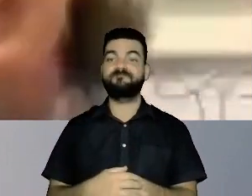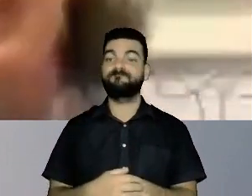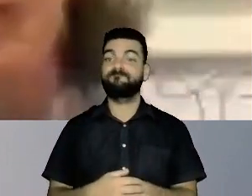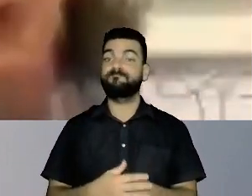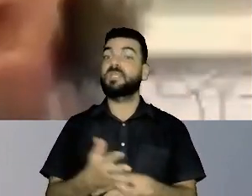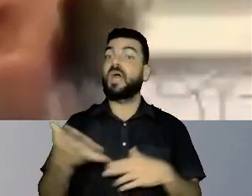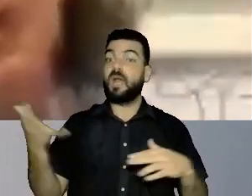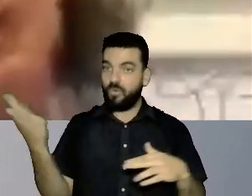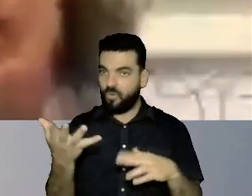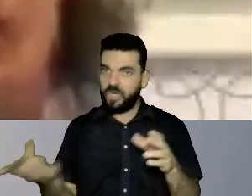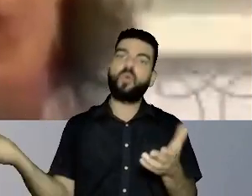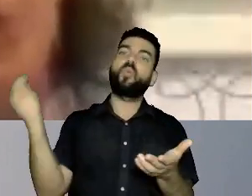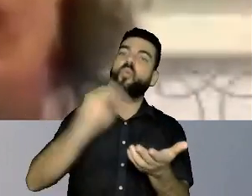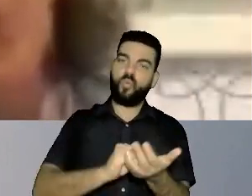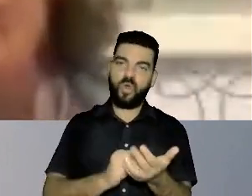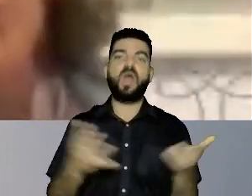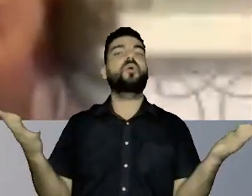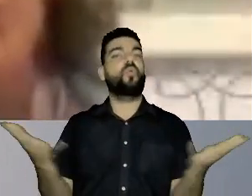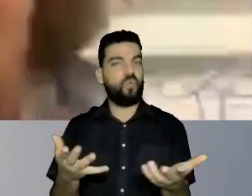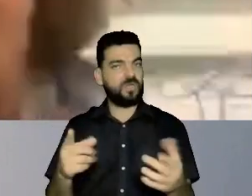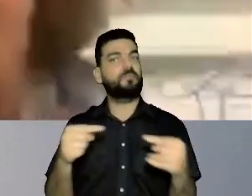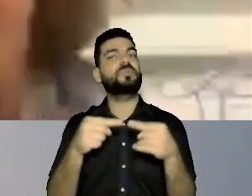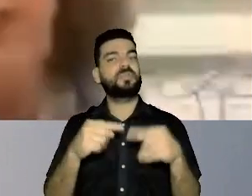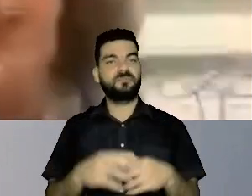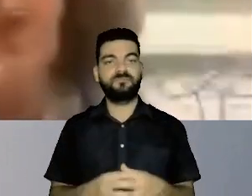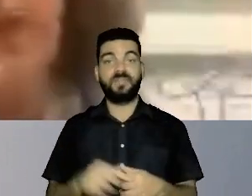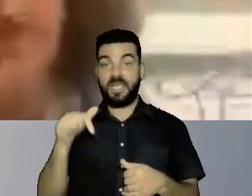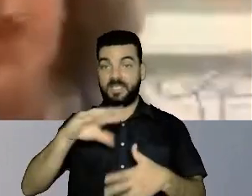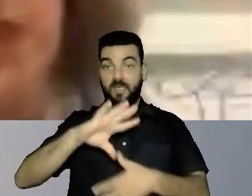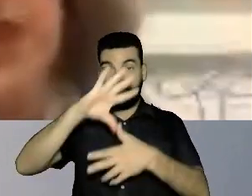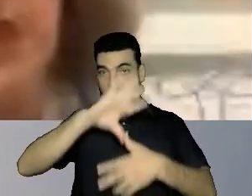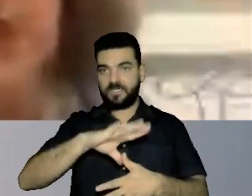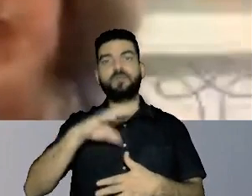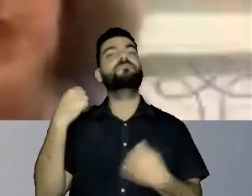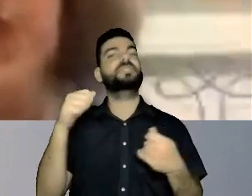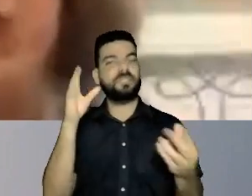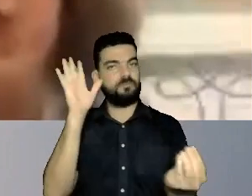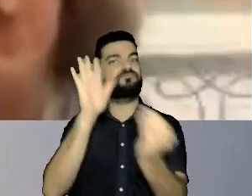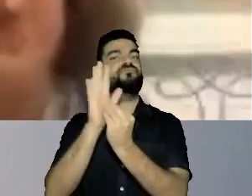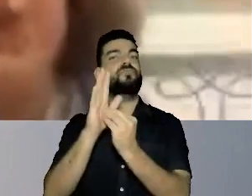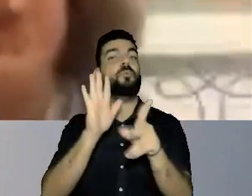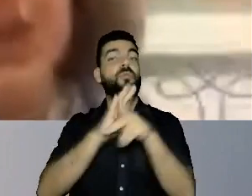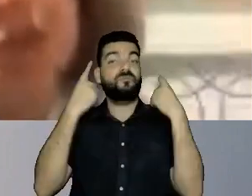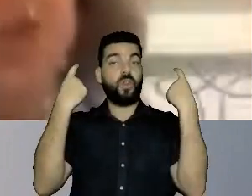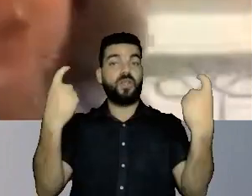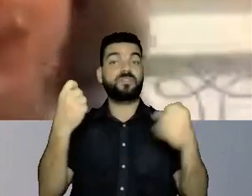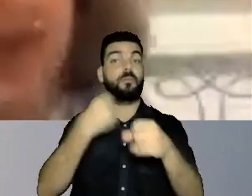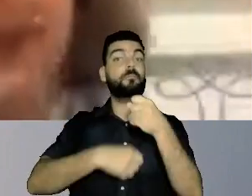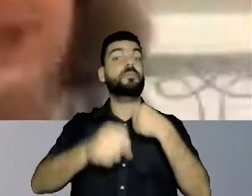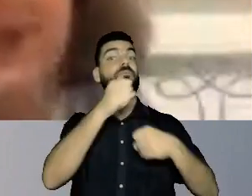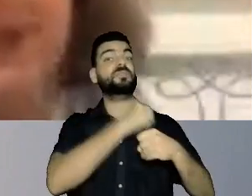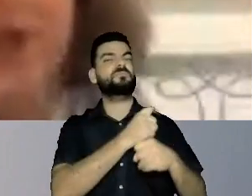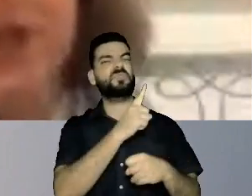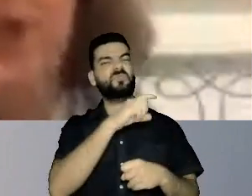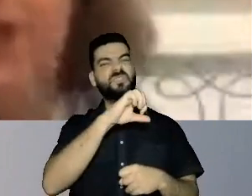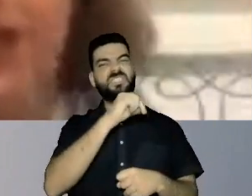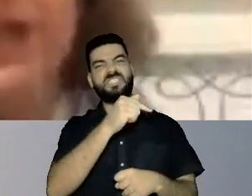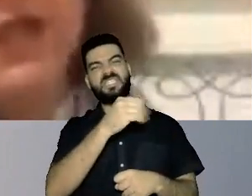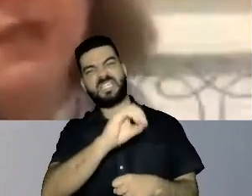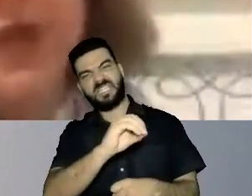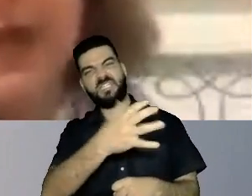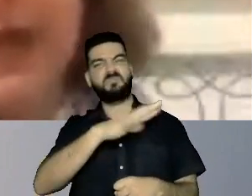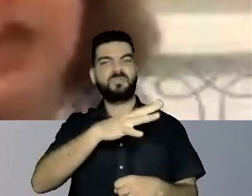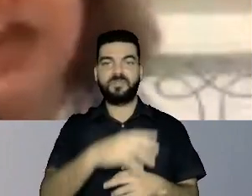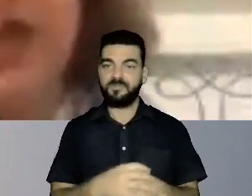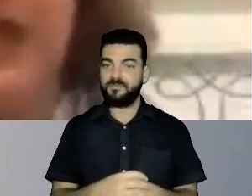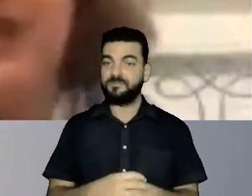uma violência política, não tinha nenhuma perspectiva de gênero, e isso faz toda a diferença